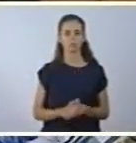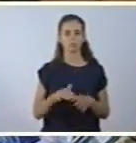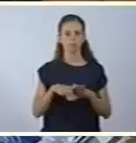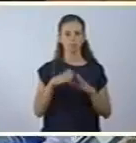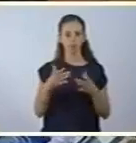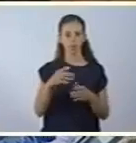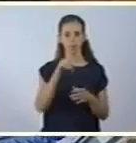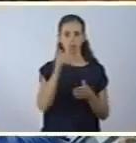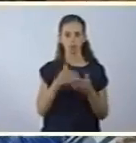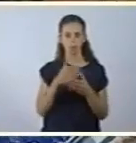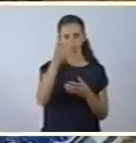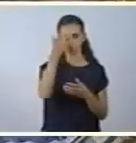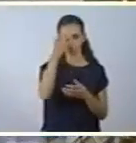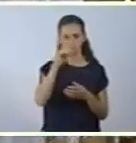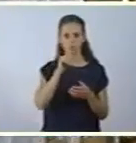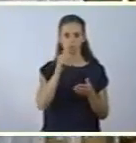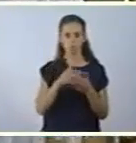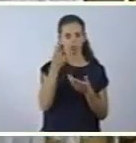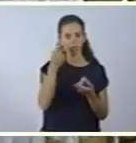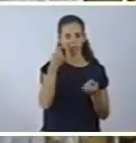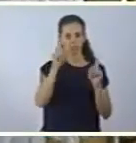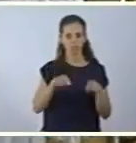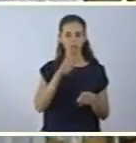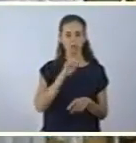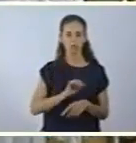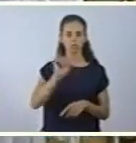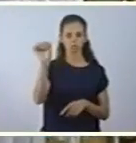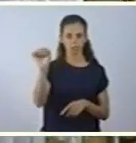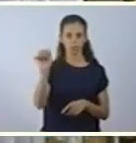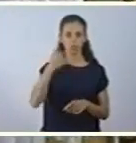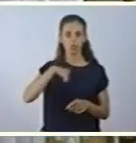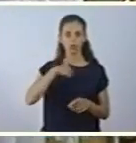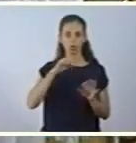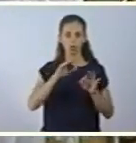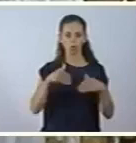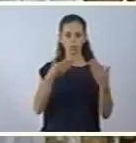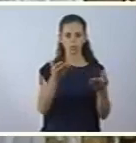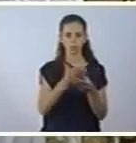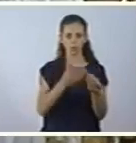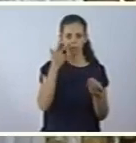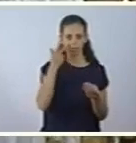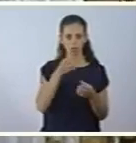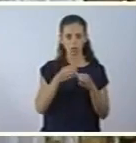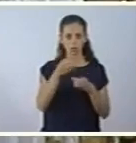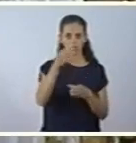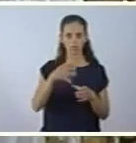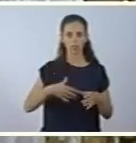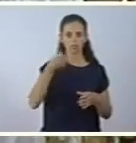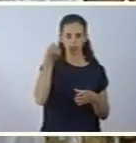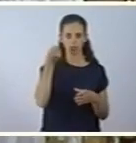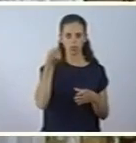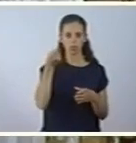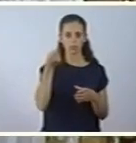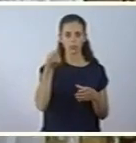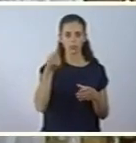Celebrando agora, Senhor, o memorial da morte e ressurreição de vosso Filho, nós vos oferecemos o pão da vida e o cálice da